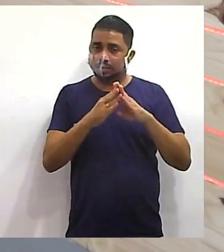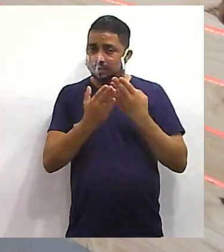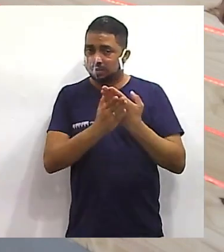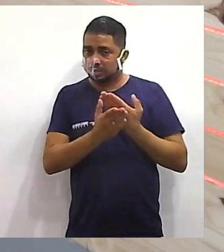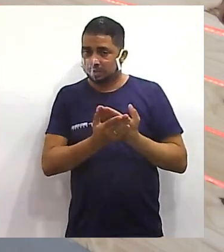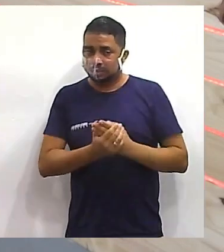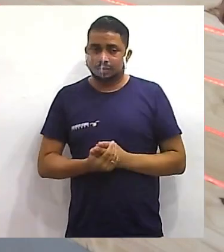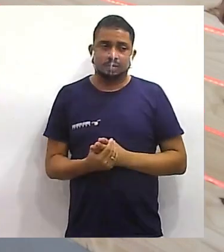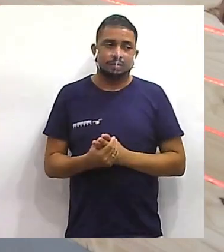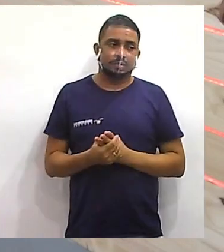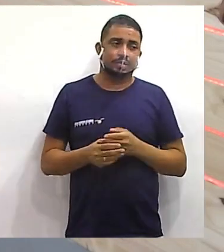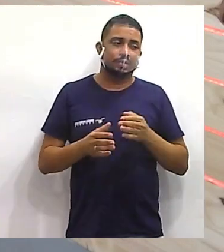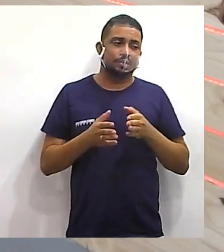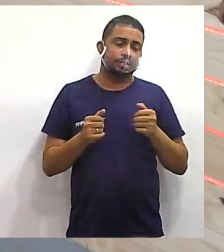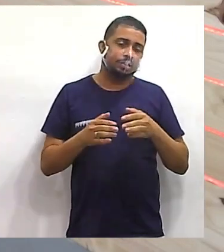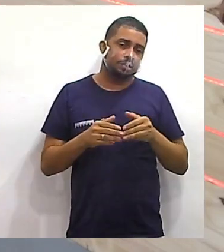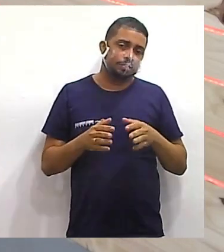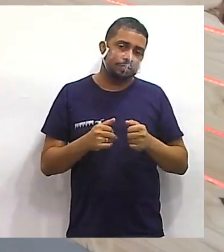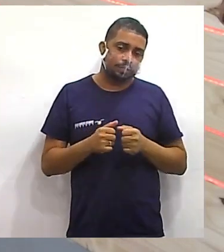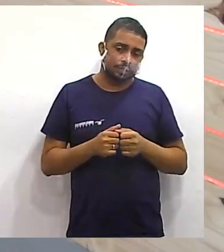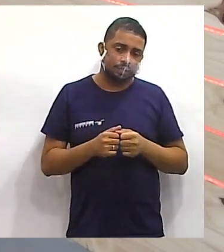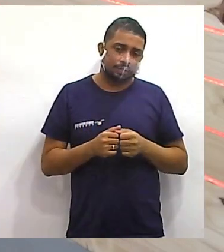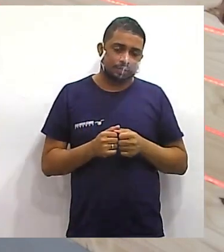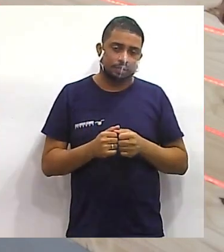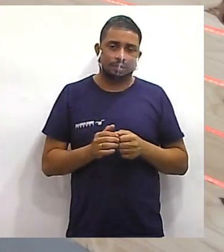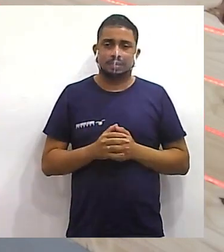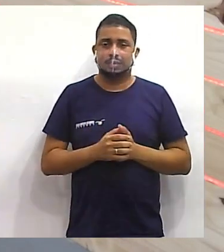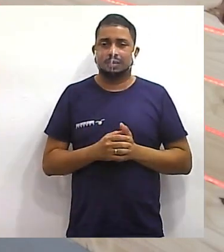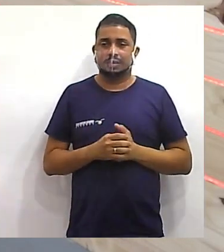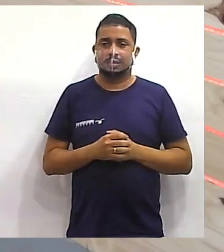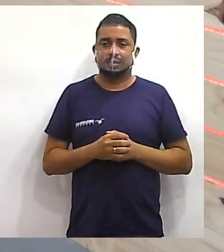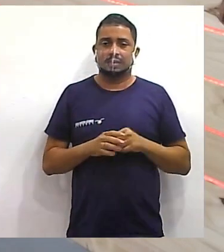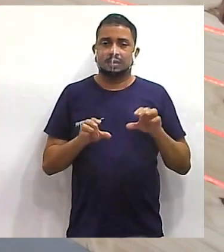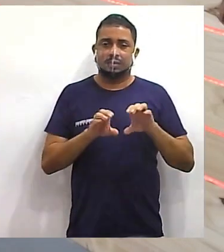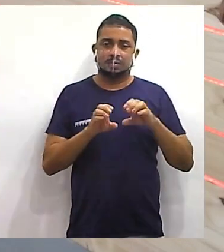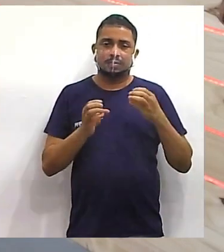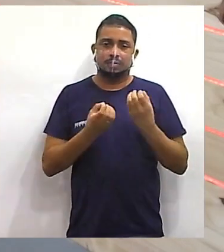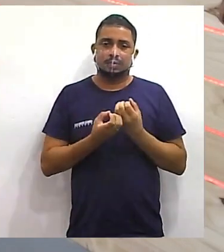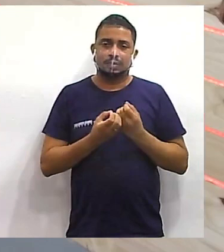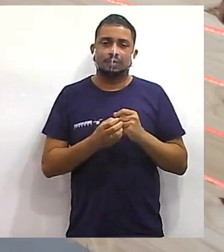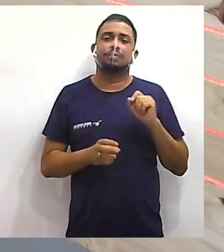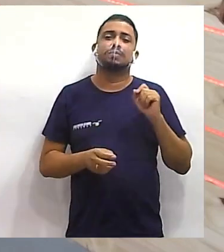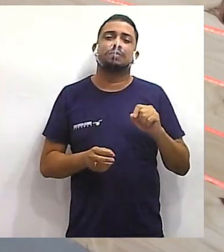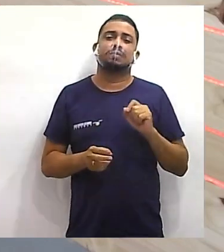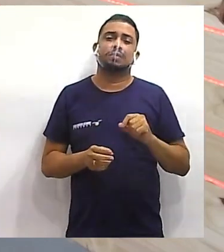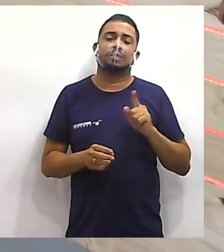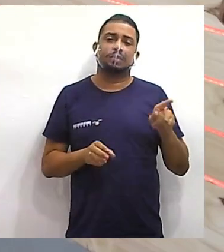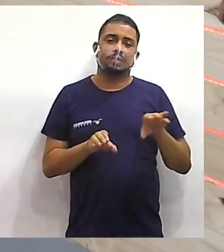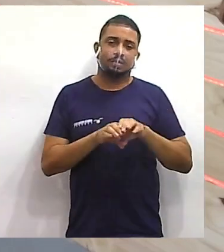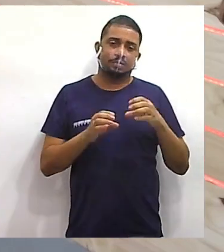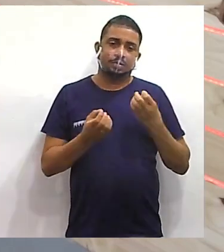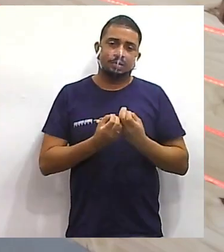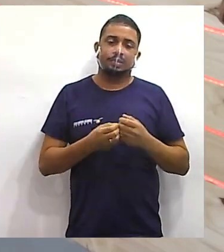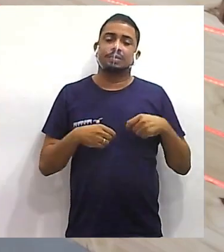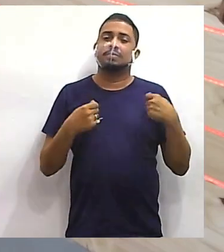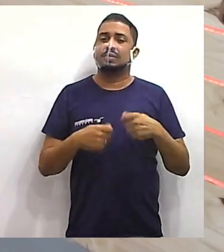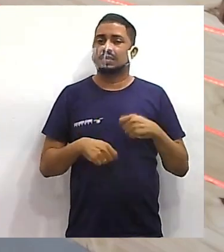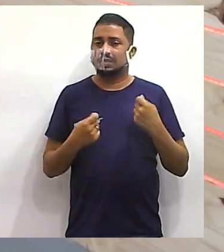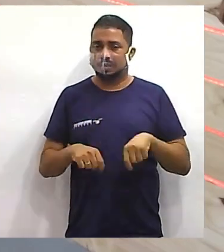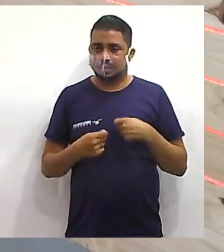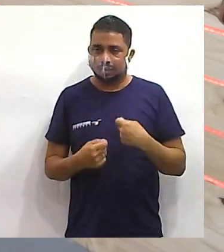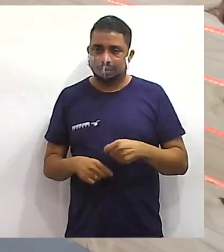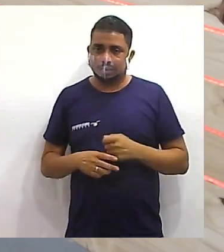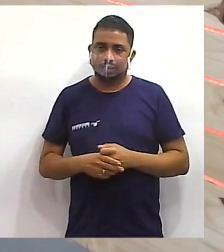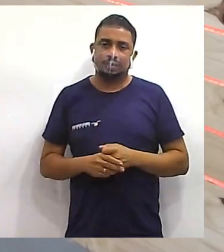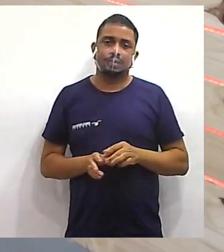Sem dúvida. A demanda daquela comunidade. O que é que aquela comunidade precisa,